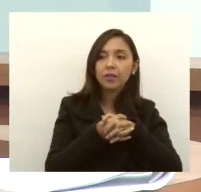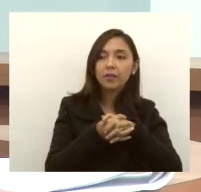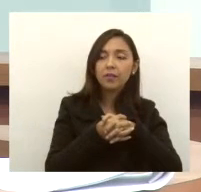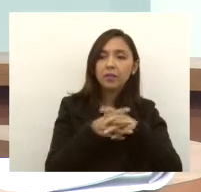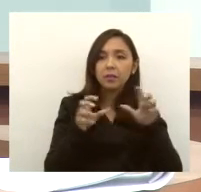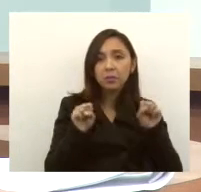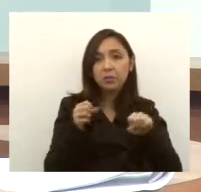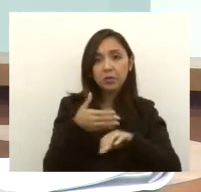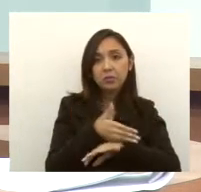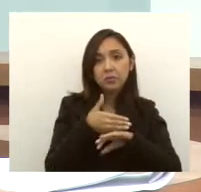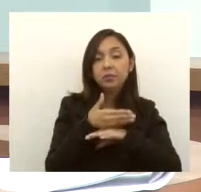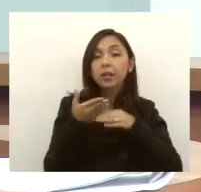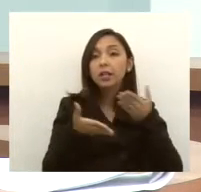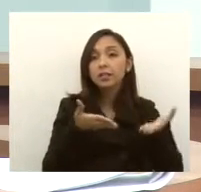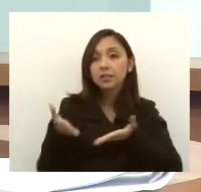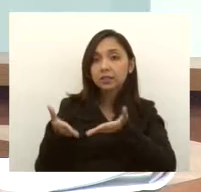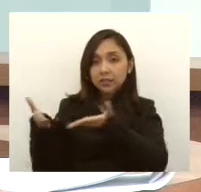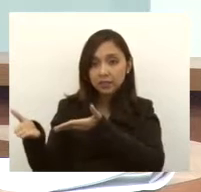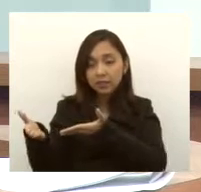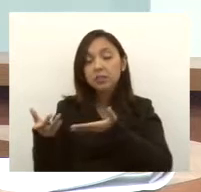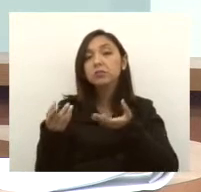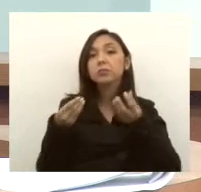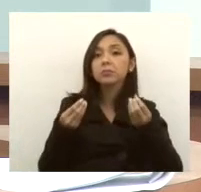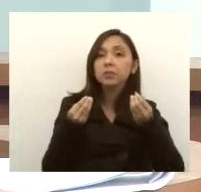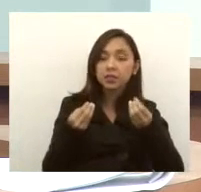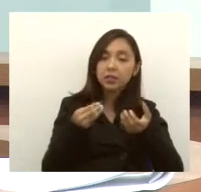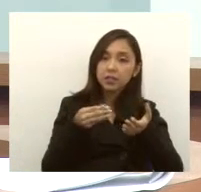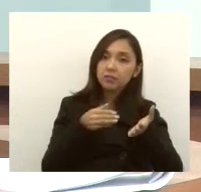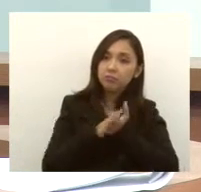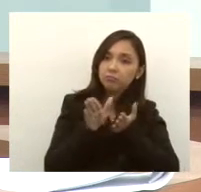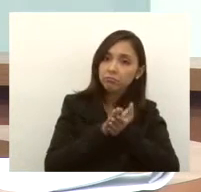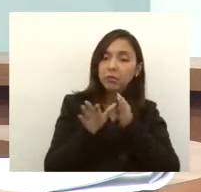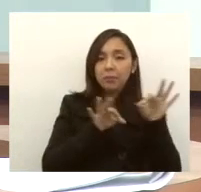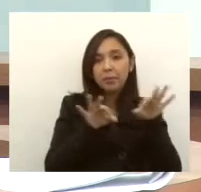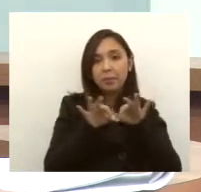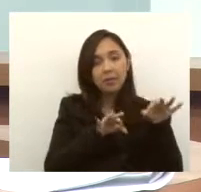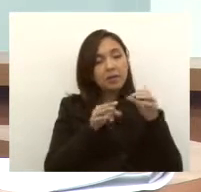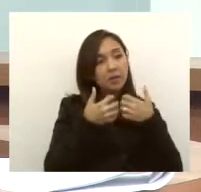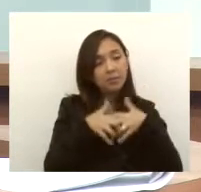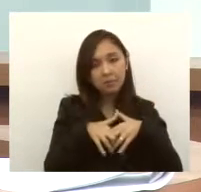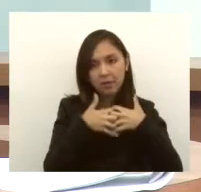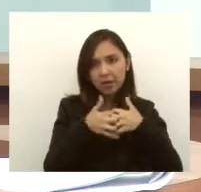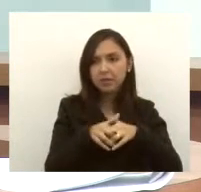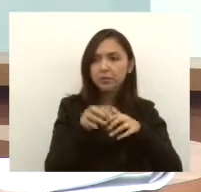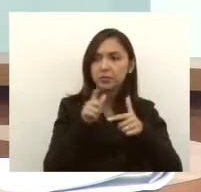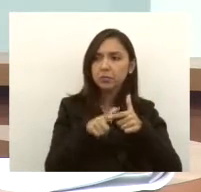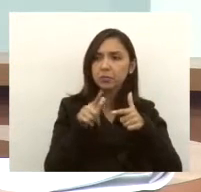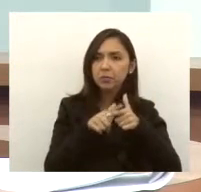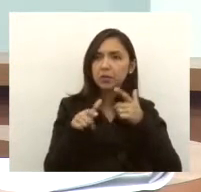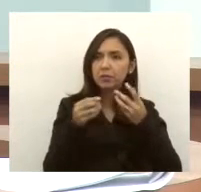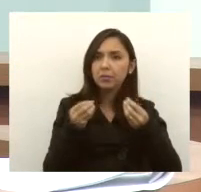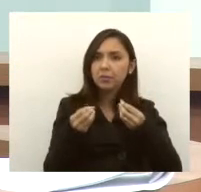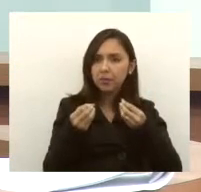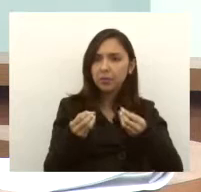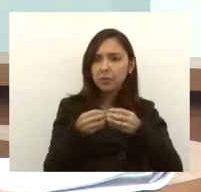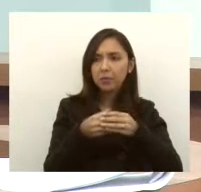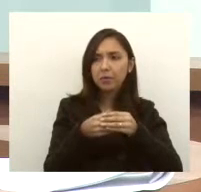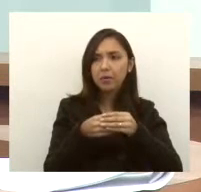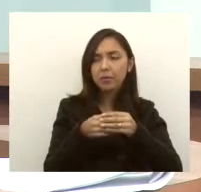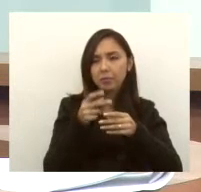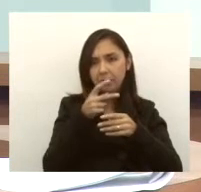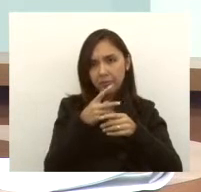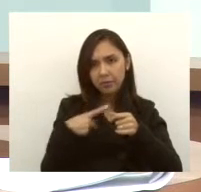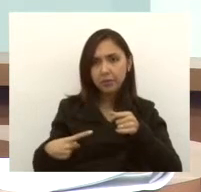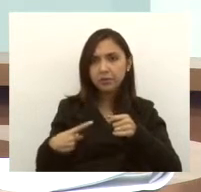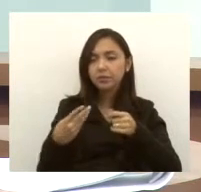participar de licitações para fabricar essas máquinas que está com problema. Porque é brincadeira, gente. Brincadeira para o senhor